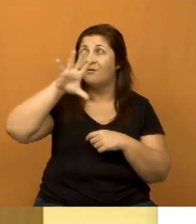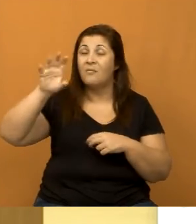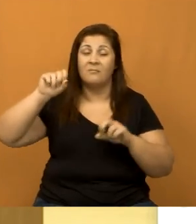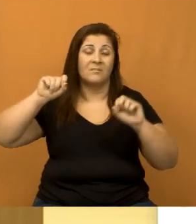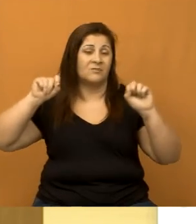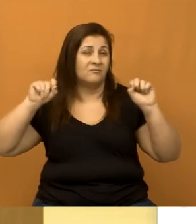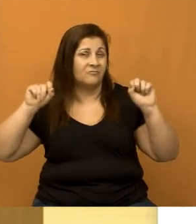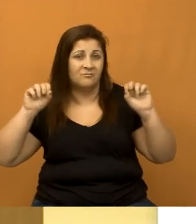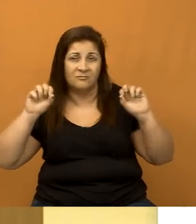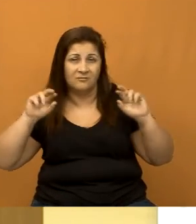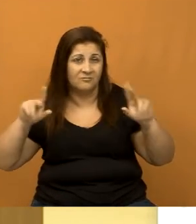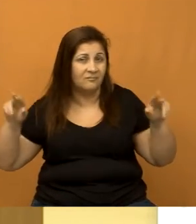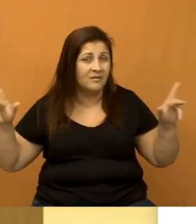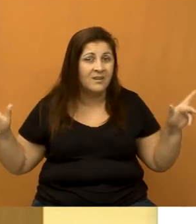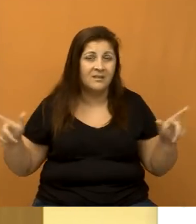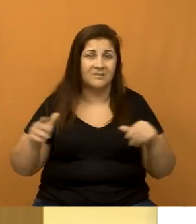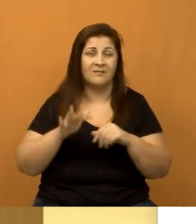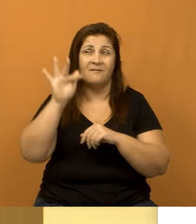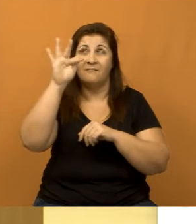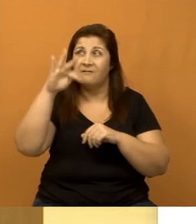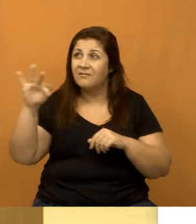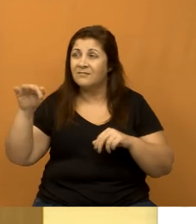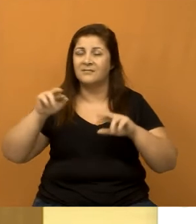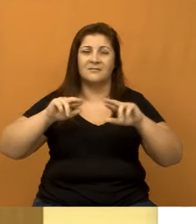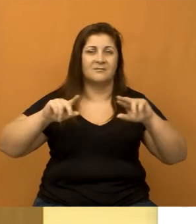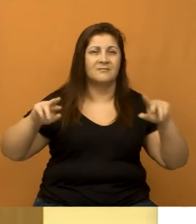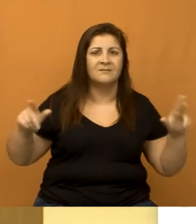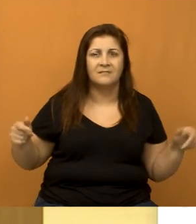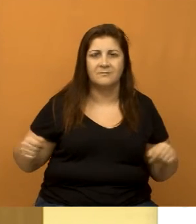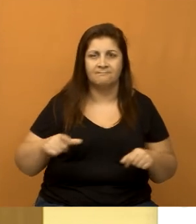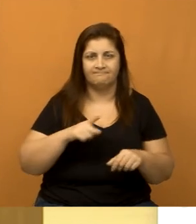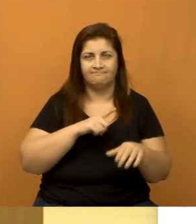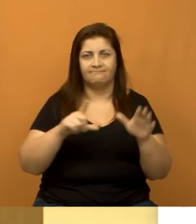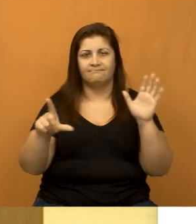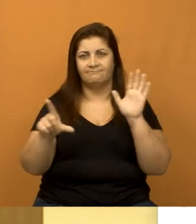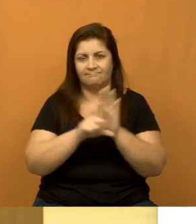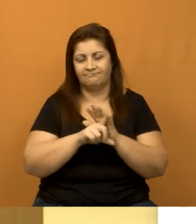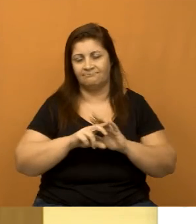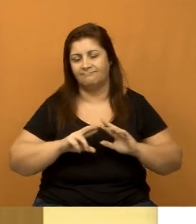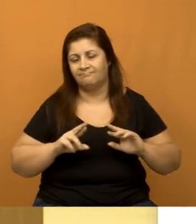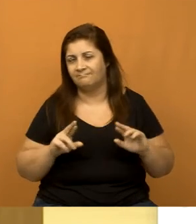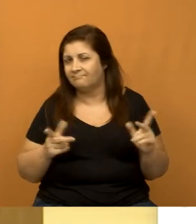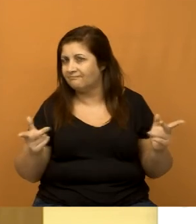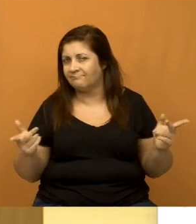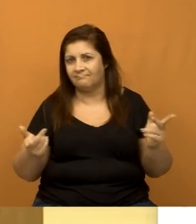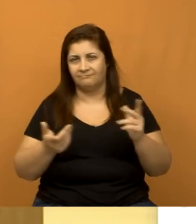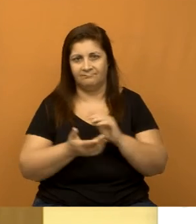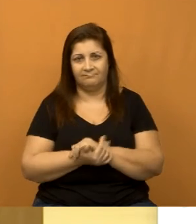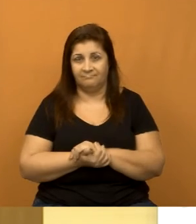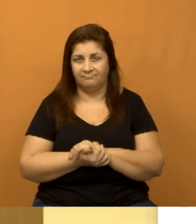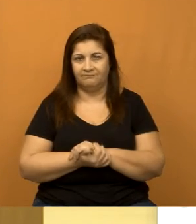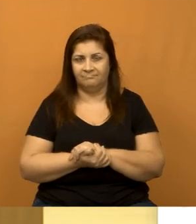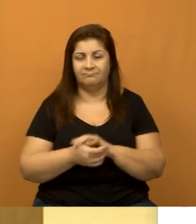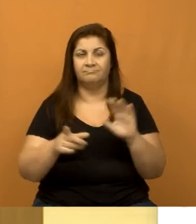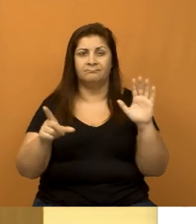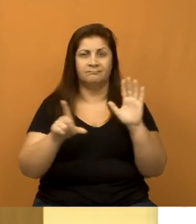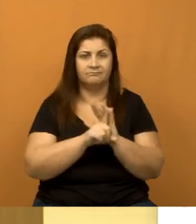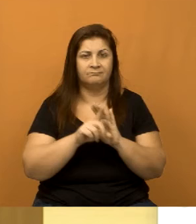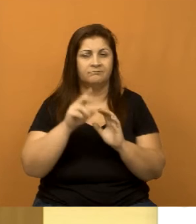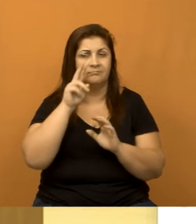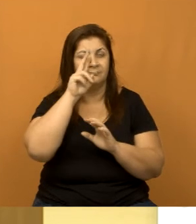Espanha não é assim, na França não é assim. Eles têm leis muito mais fortes no